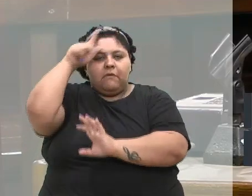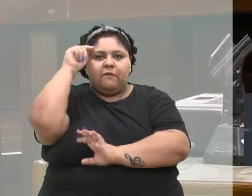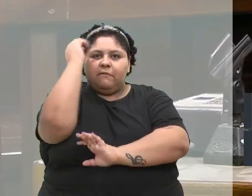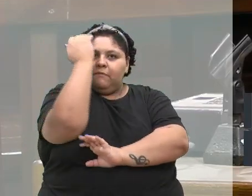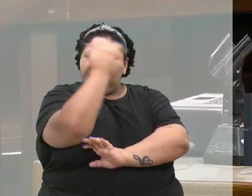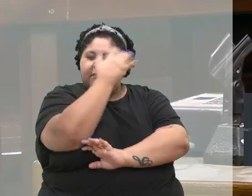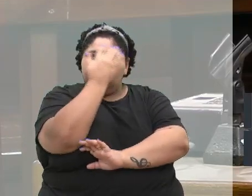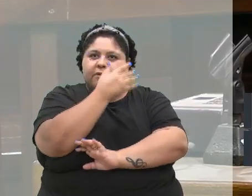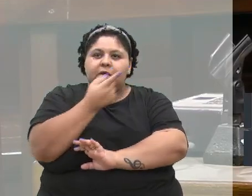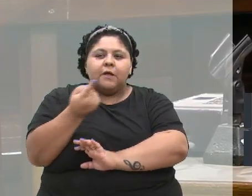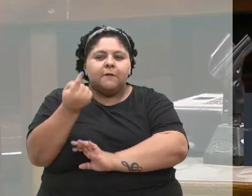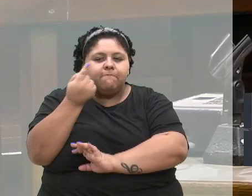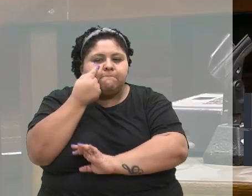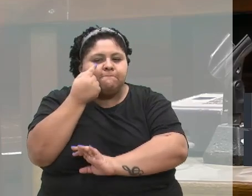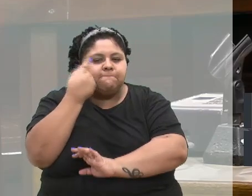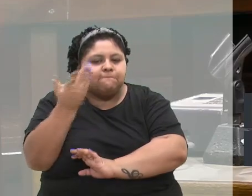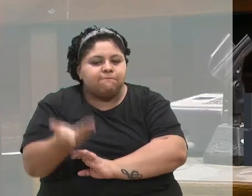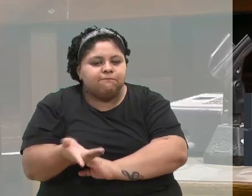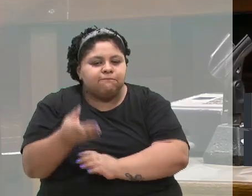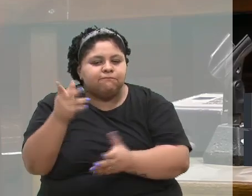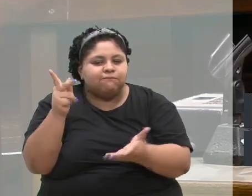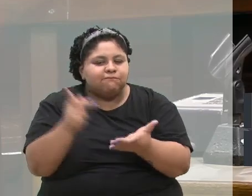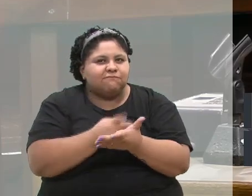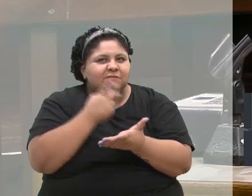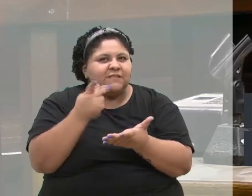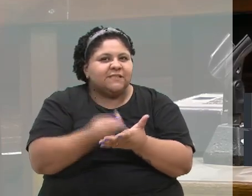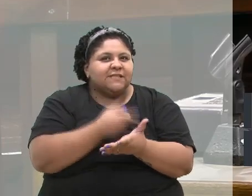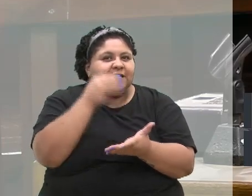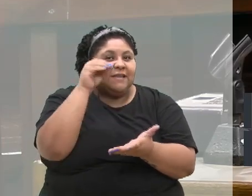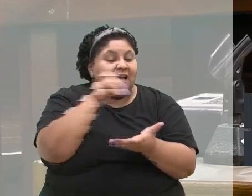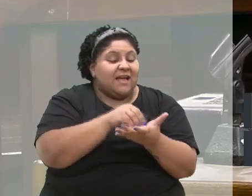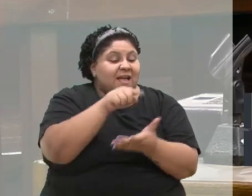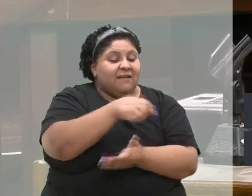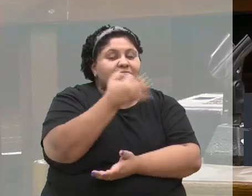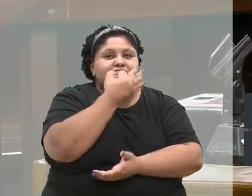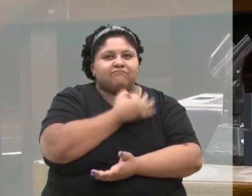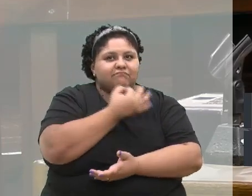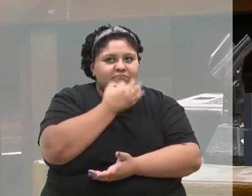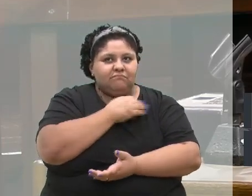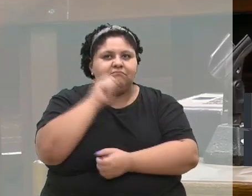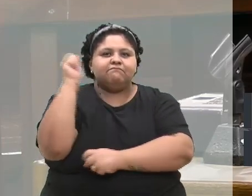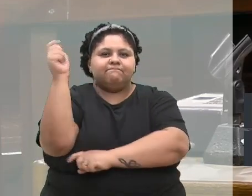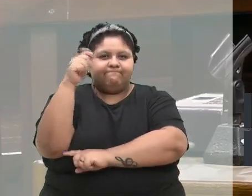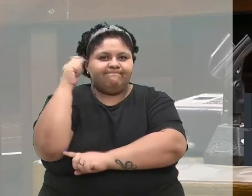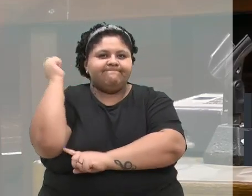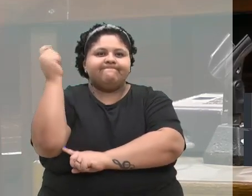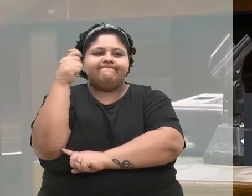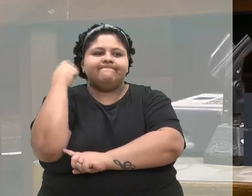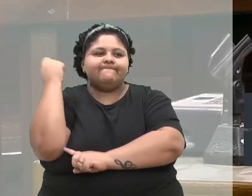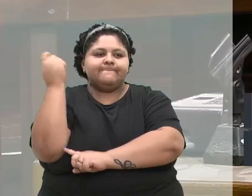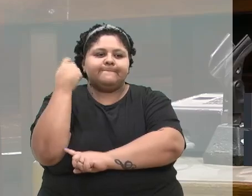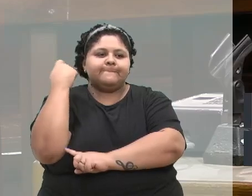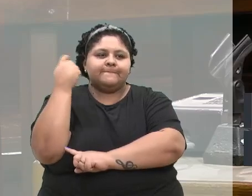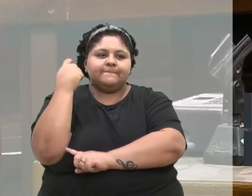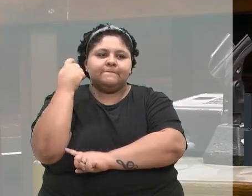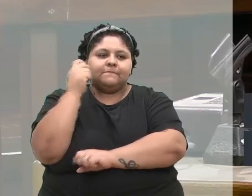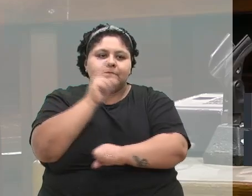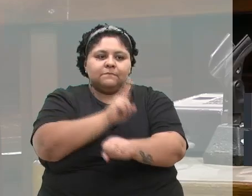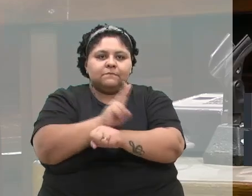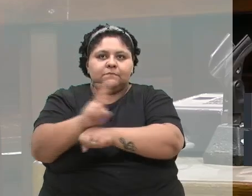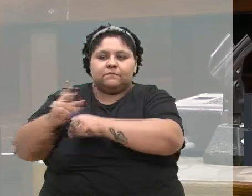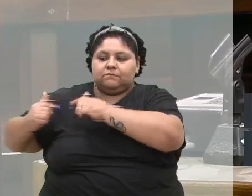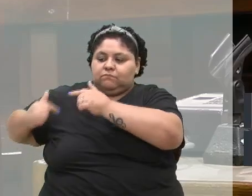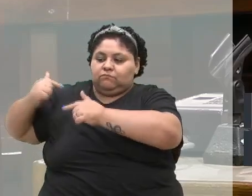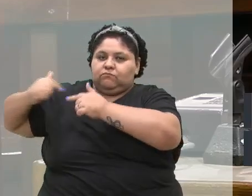enxergado e essa falha que faltava em Caxias do Sul, um lugar para que o nosso gaúcho fosse preservar a